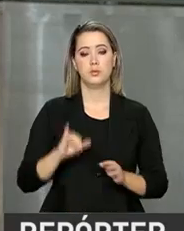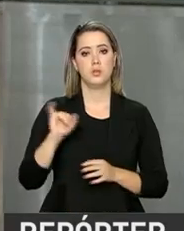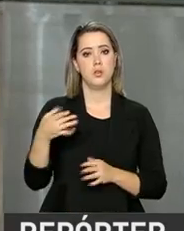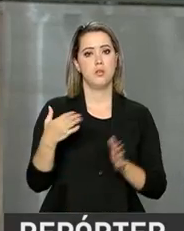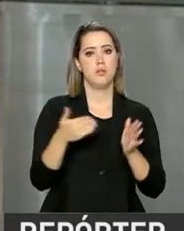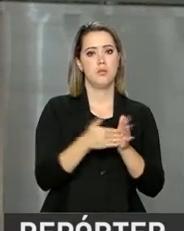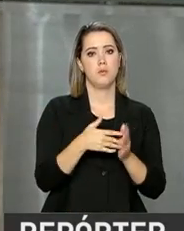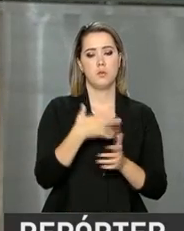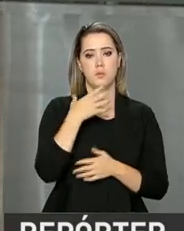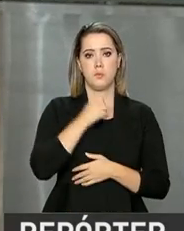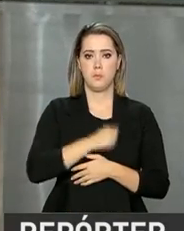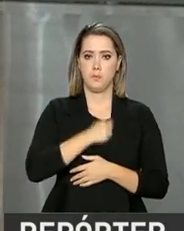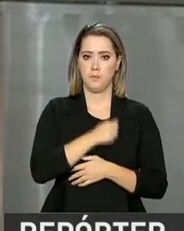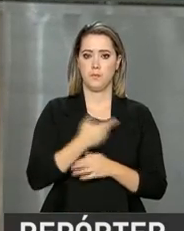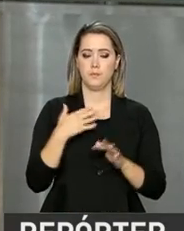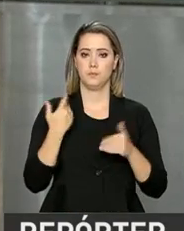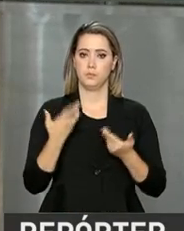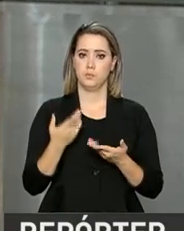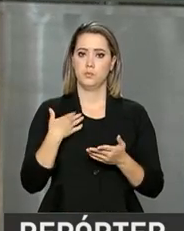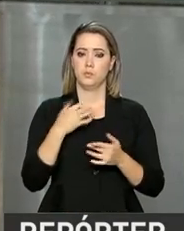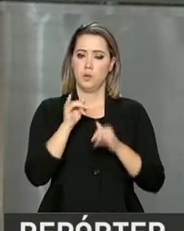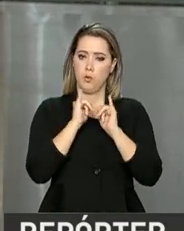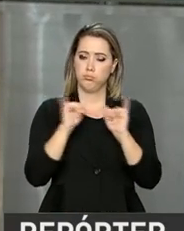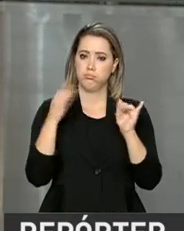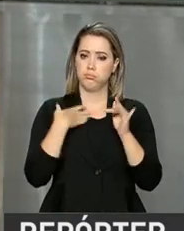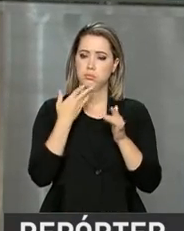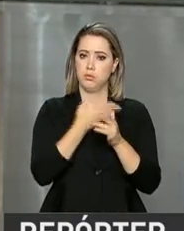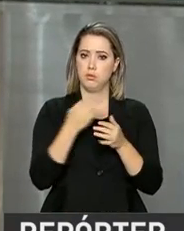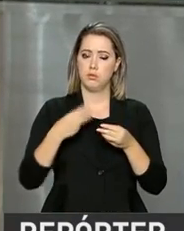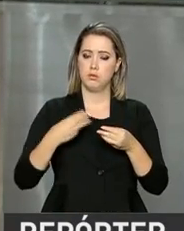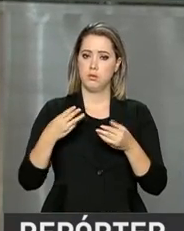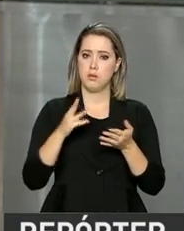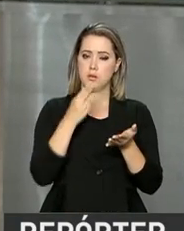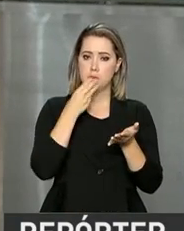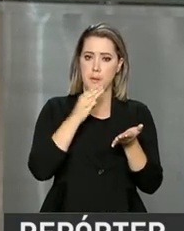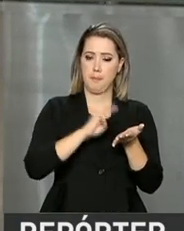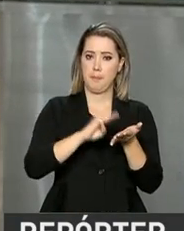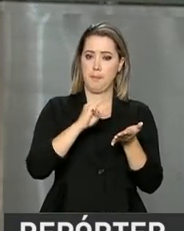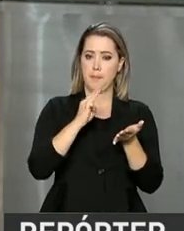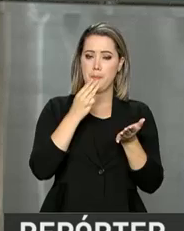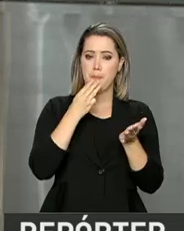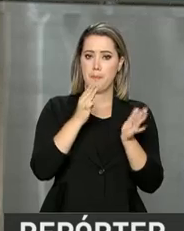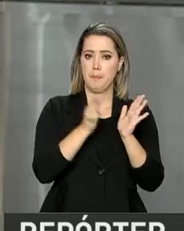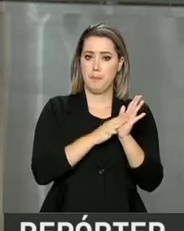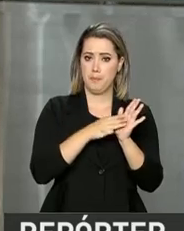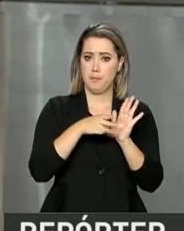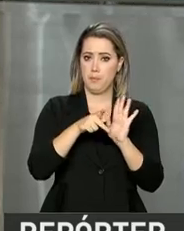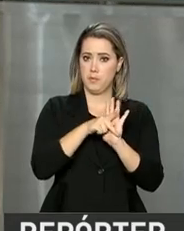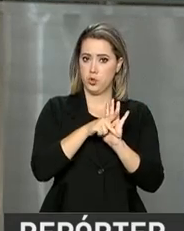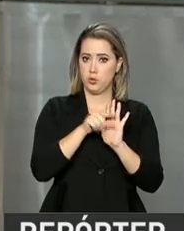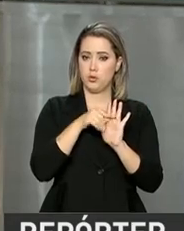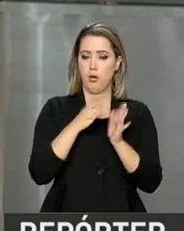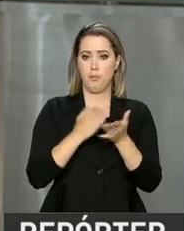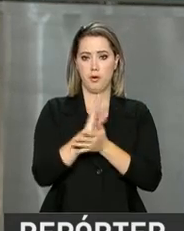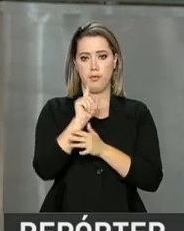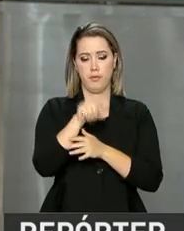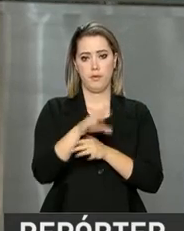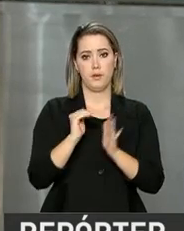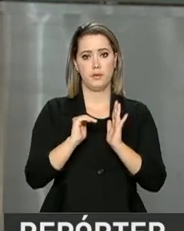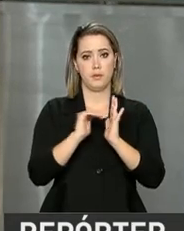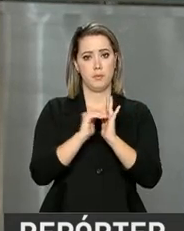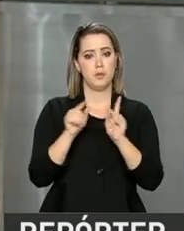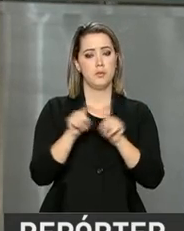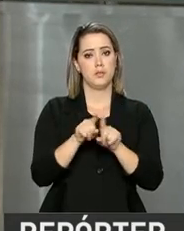entre Janeiro e agosto bom em essa medida provisória que foi editada pelo governo federal e aprovada sem alterações pelo Senado também